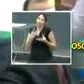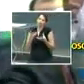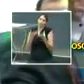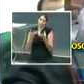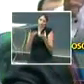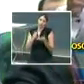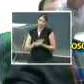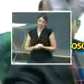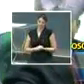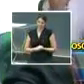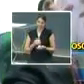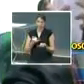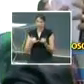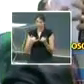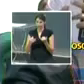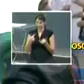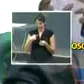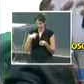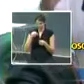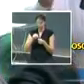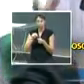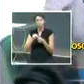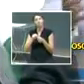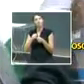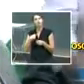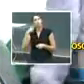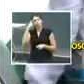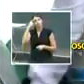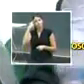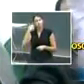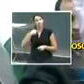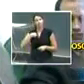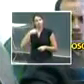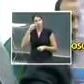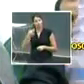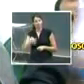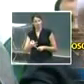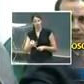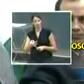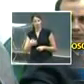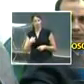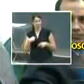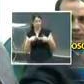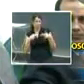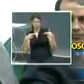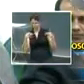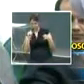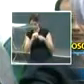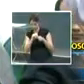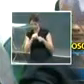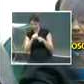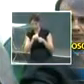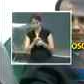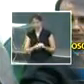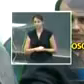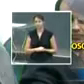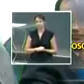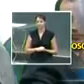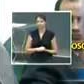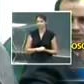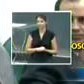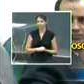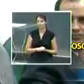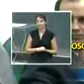algo dizendo: desse jeito vai dar certo. Escute o que eu vou lhe falar. Às vezes toda